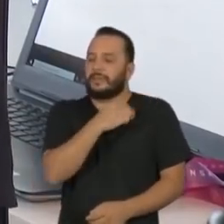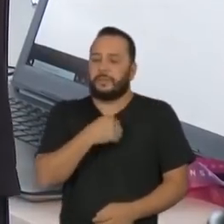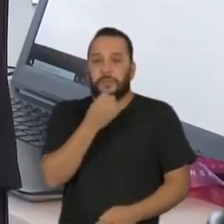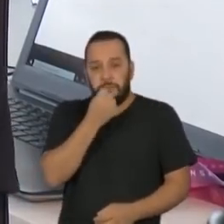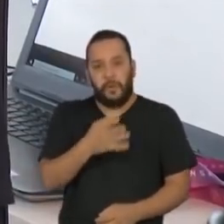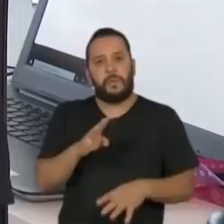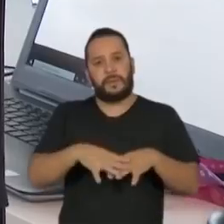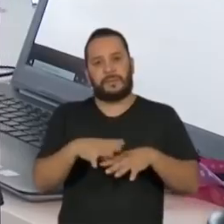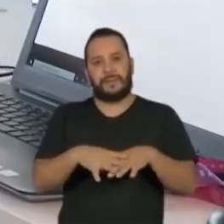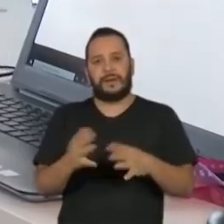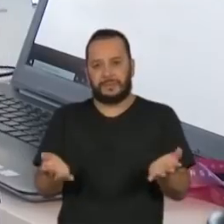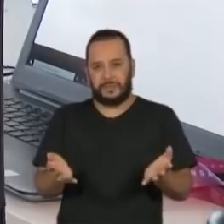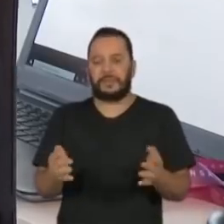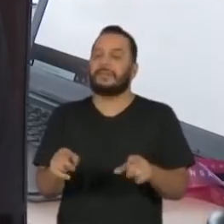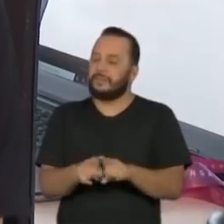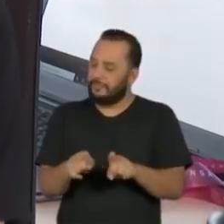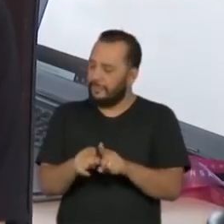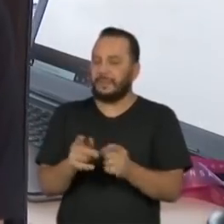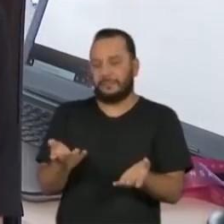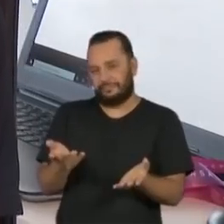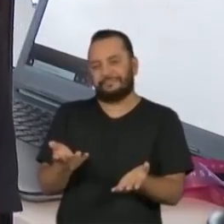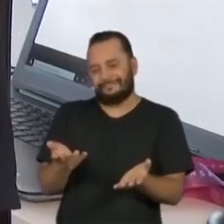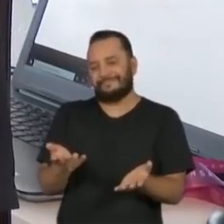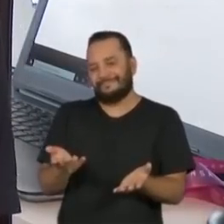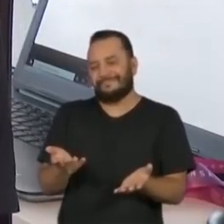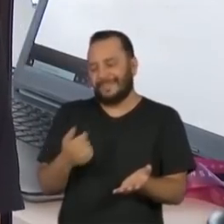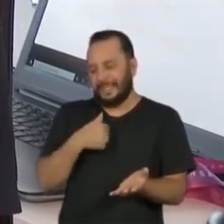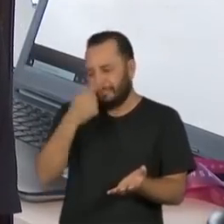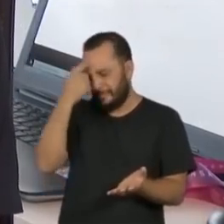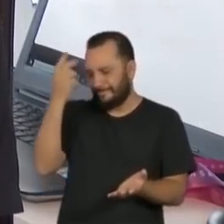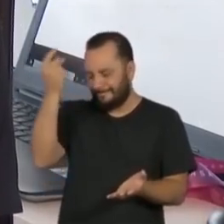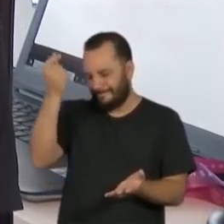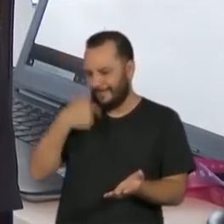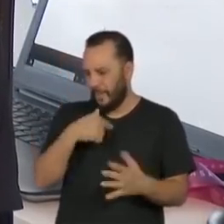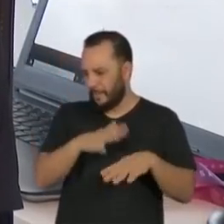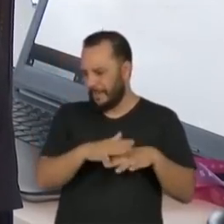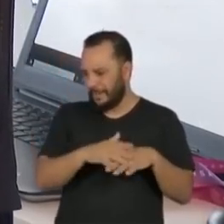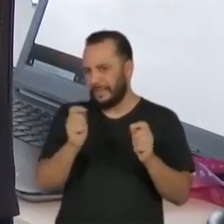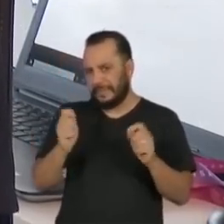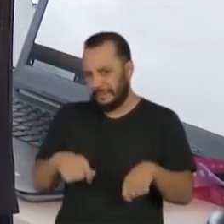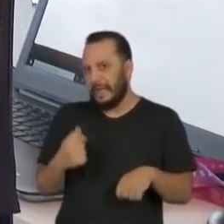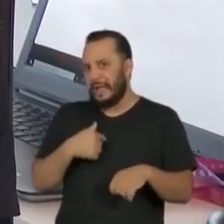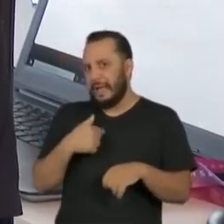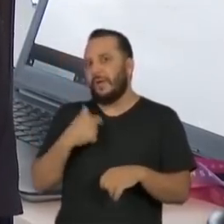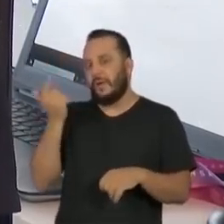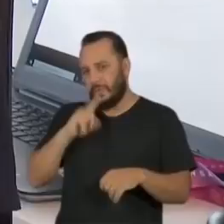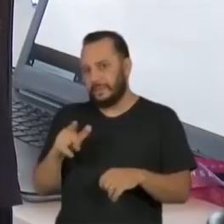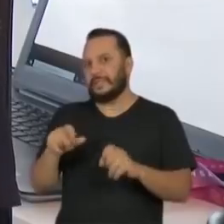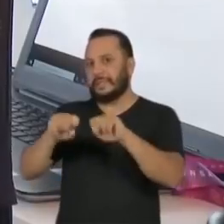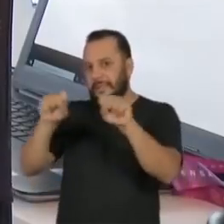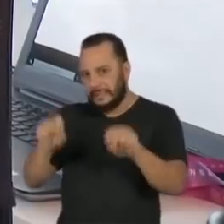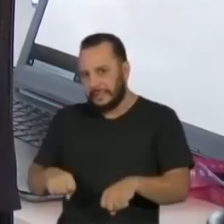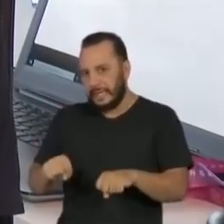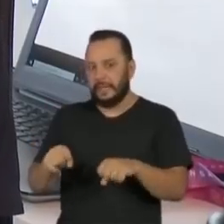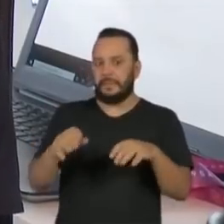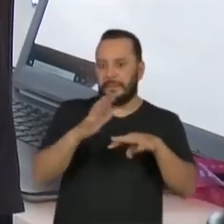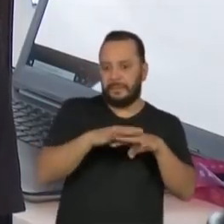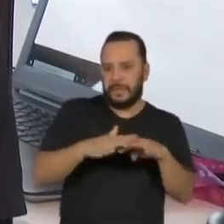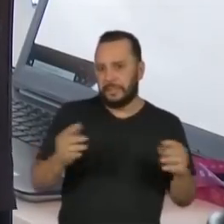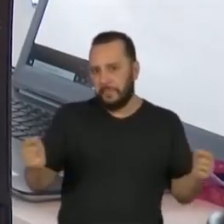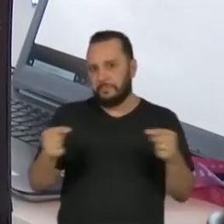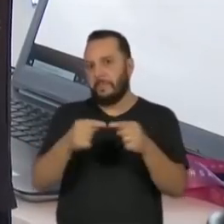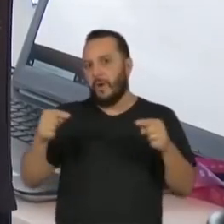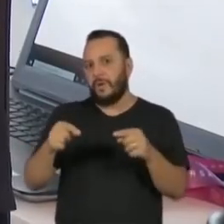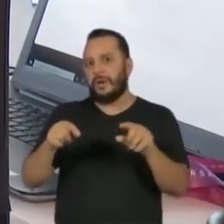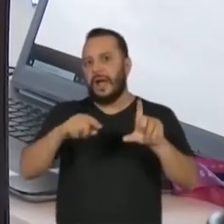fui relativamente bom em matemática. E aí eu falei, cara, eu consigo bater programação, matemática, estatística e